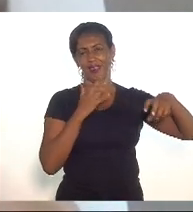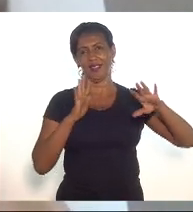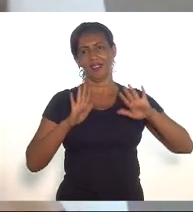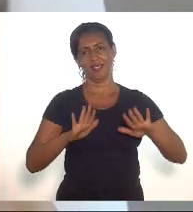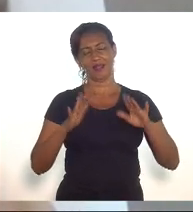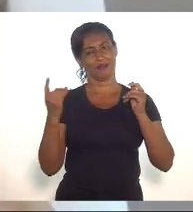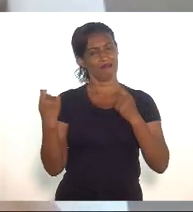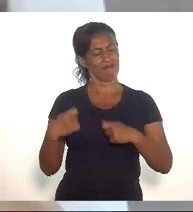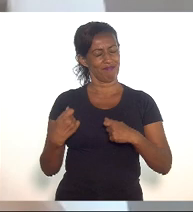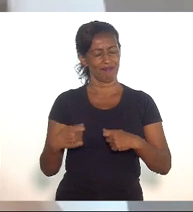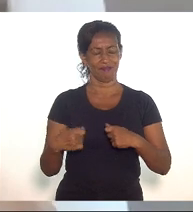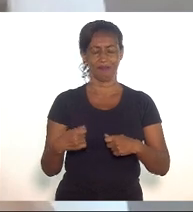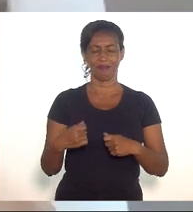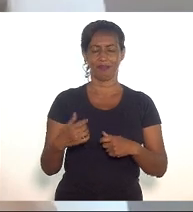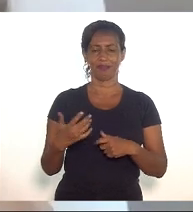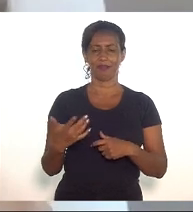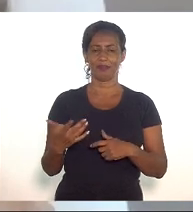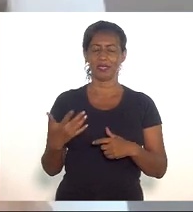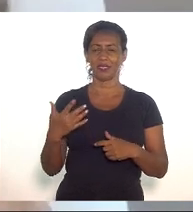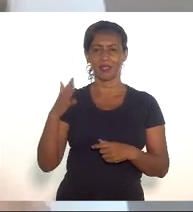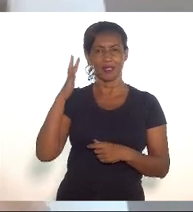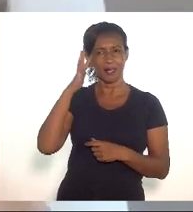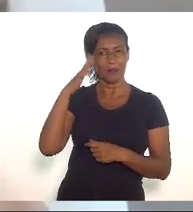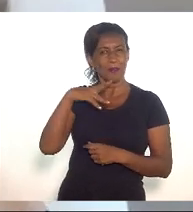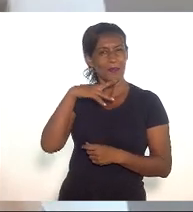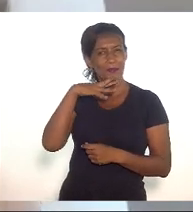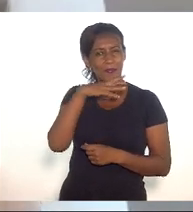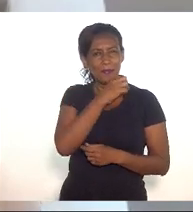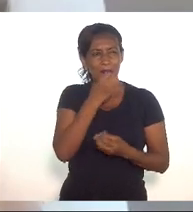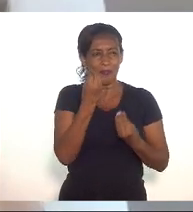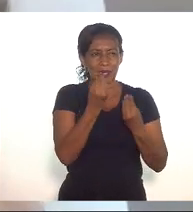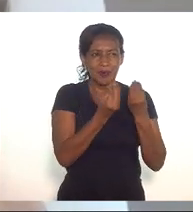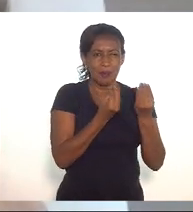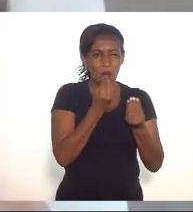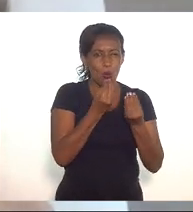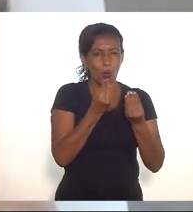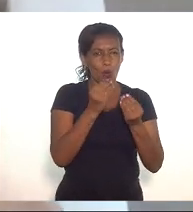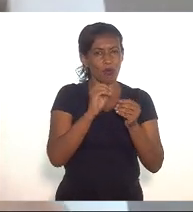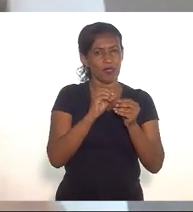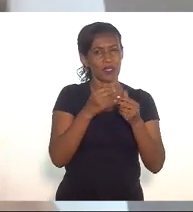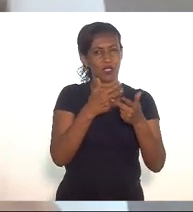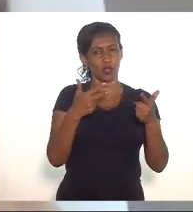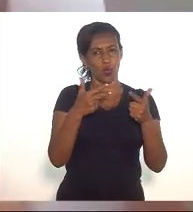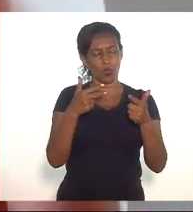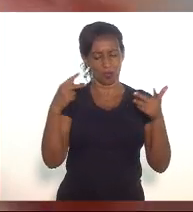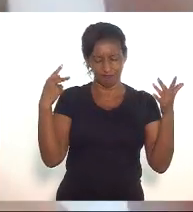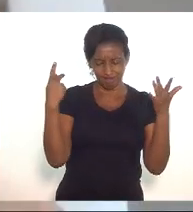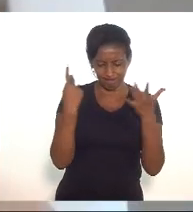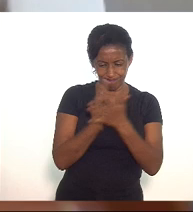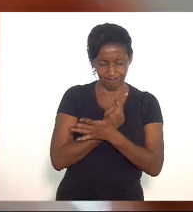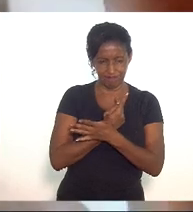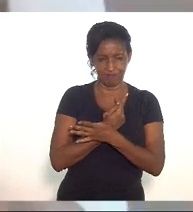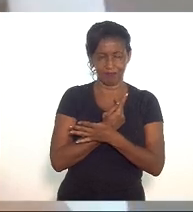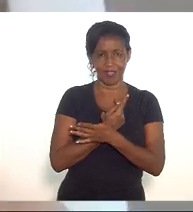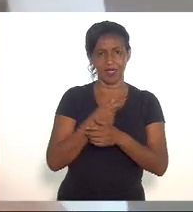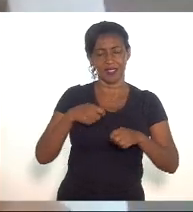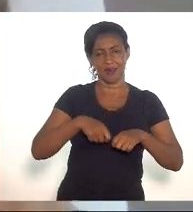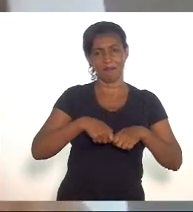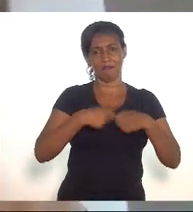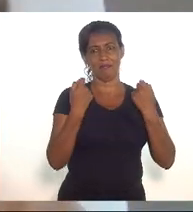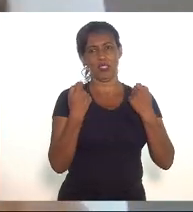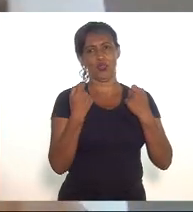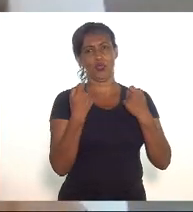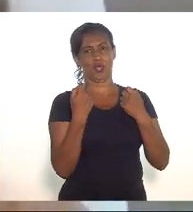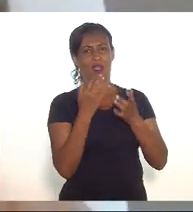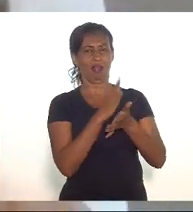sensibilidade de perceber como fazer com que as coisas aconteçam sem prejudicar aquilo